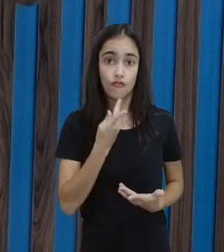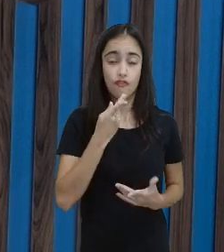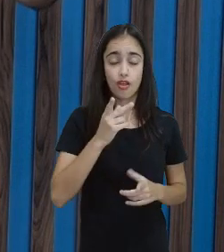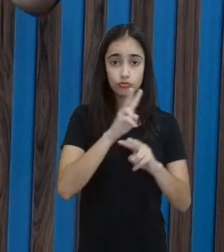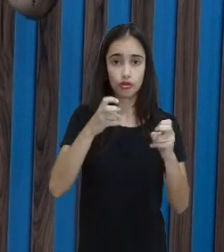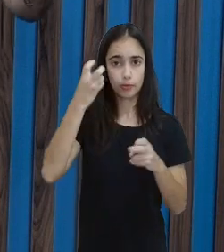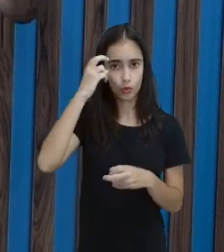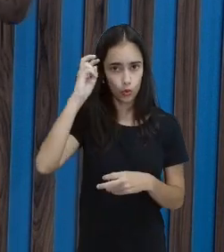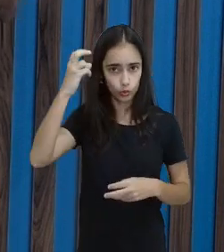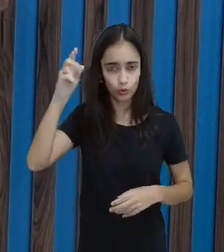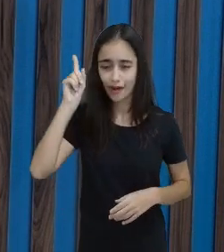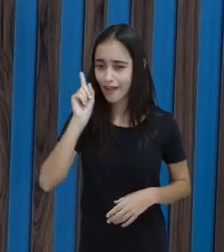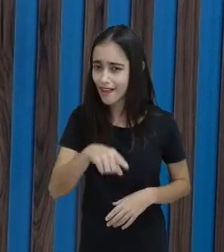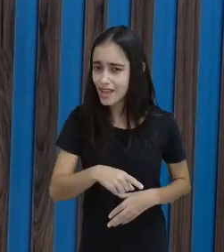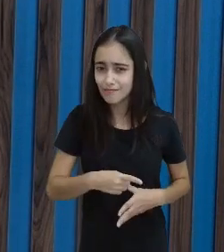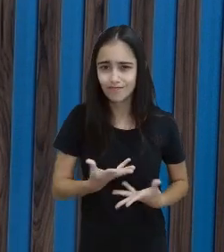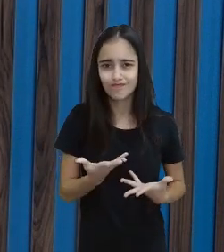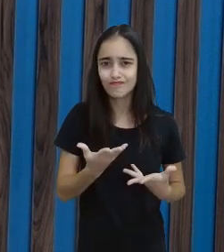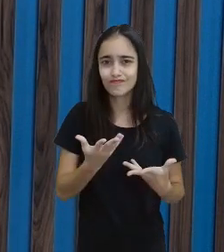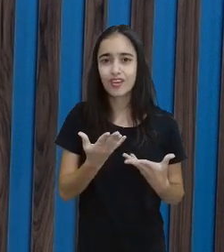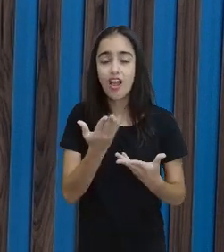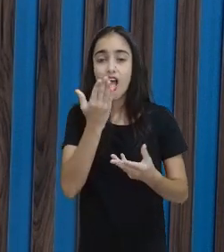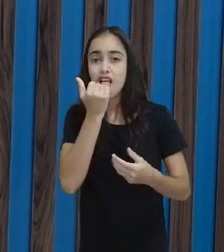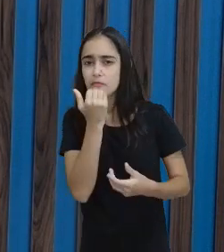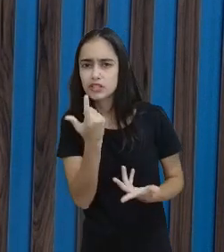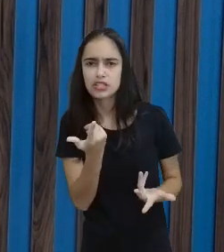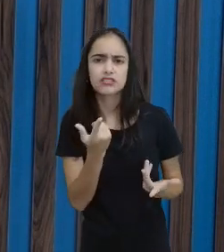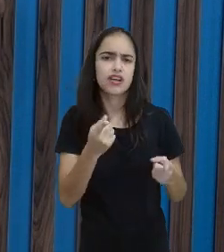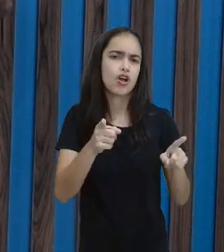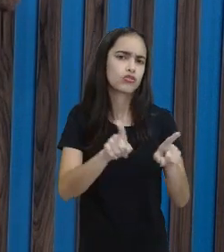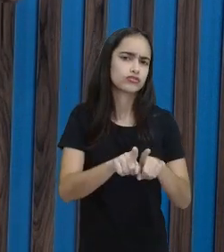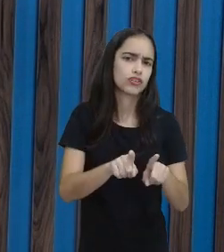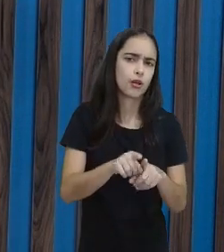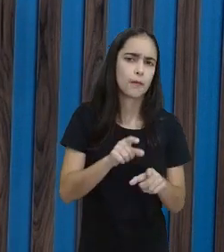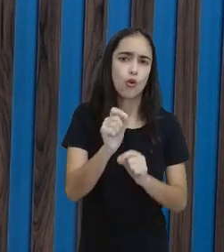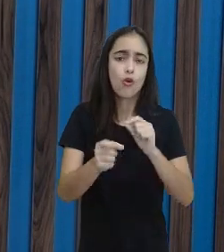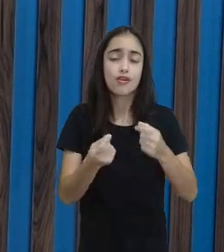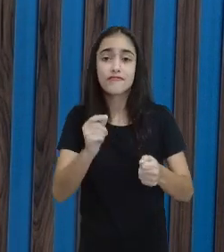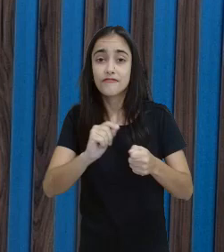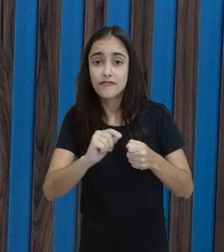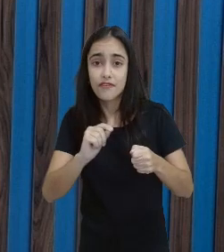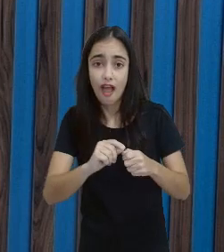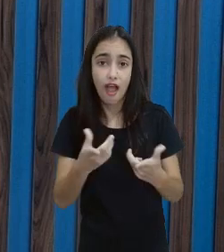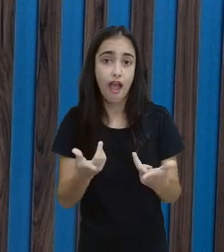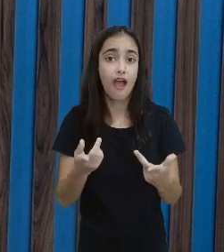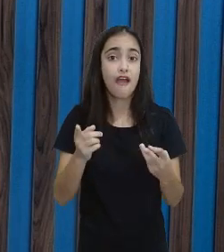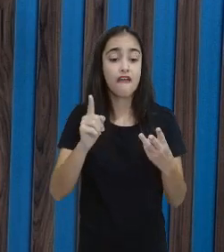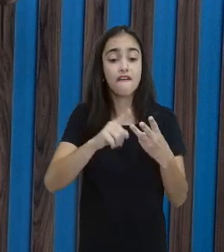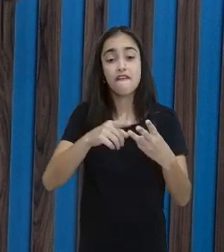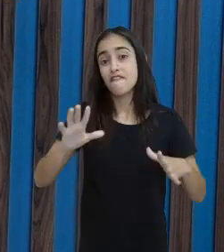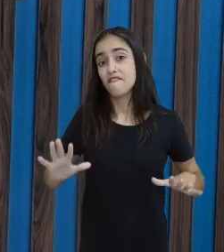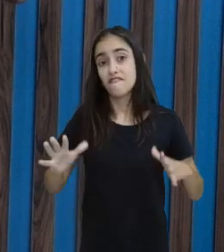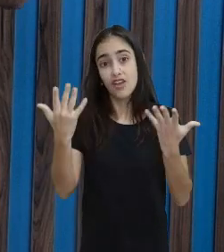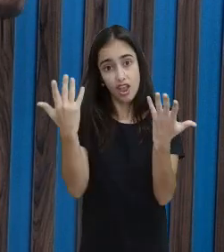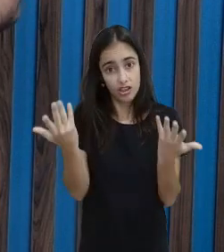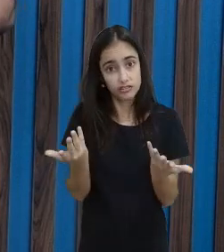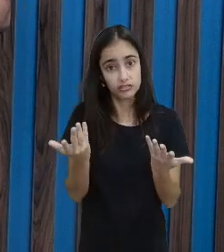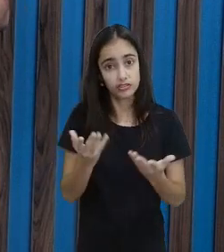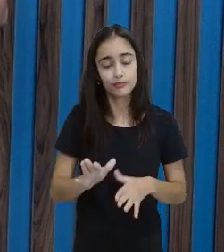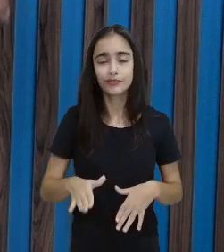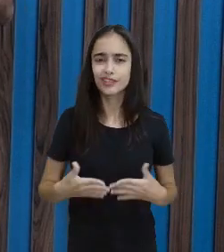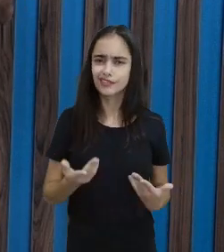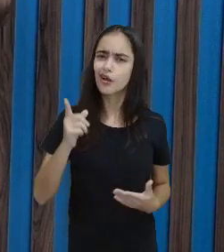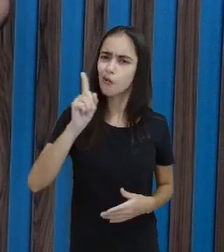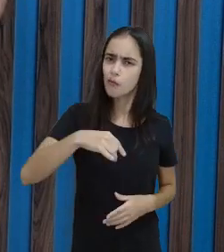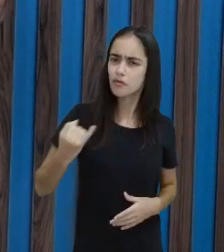a alimentação, as tradições, né, as festividades. Então, vale a pena a